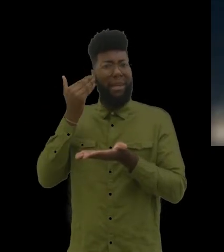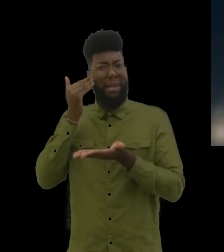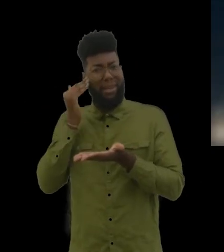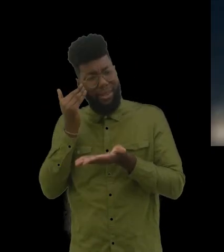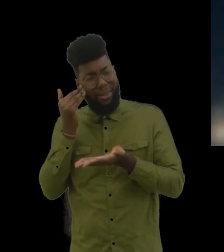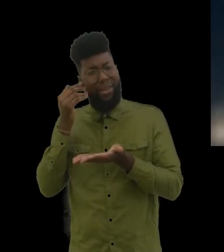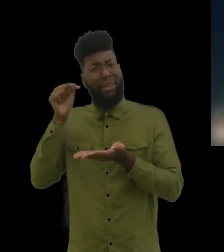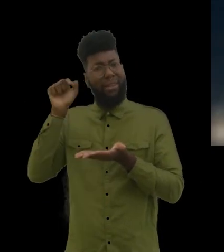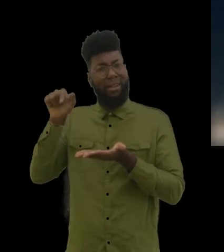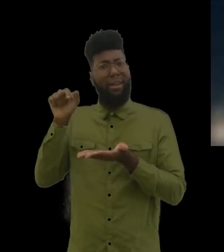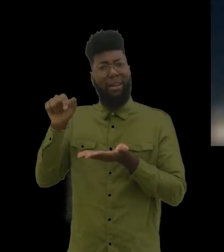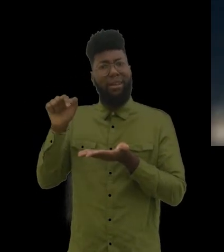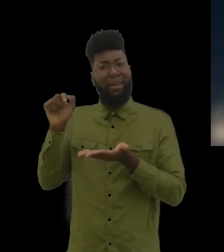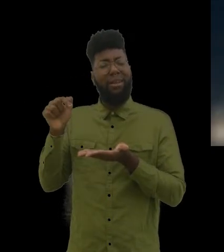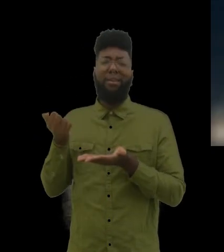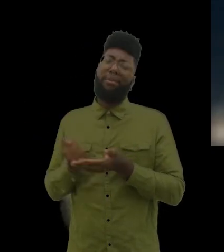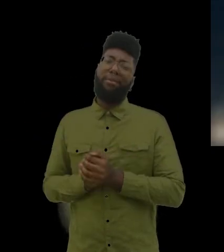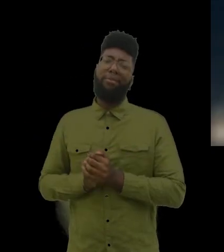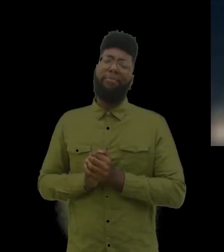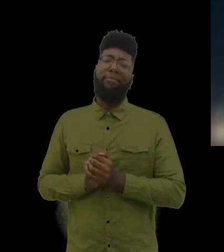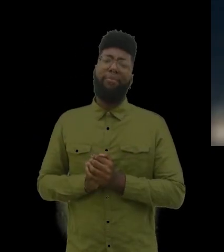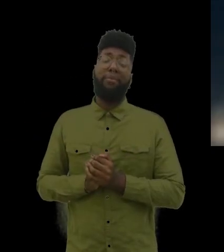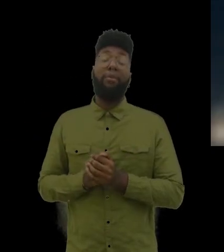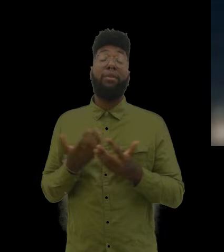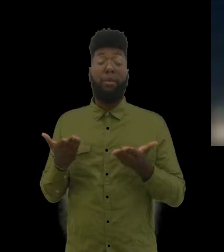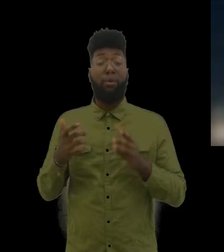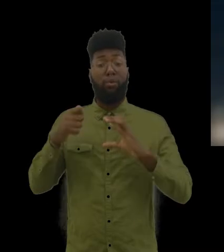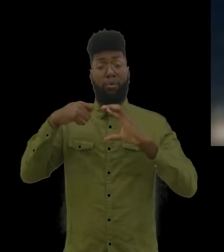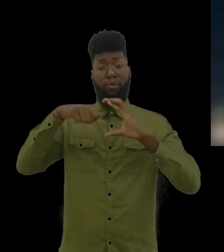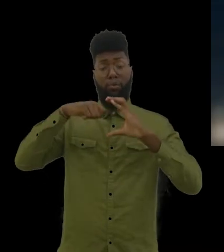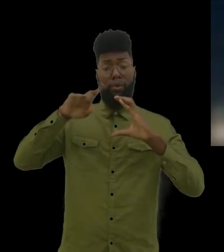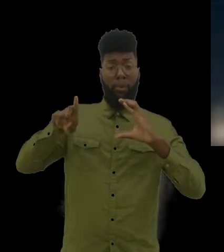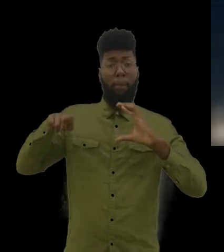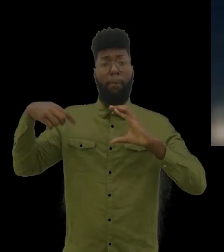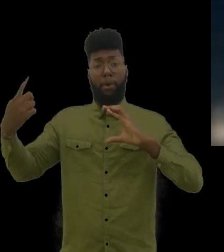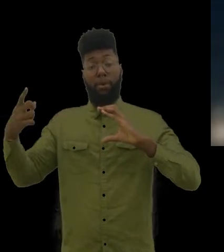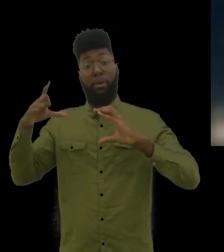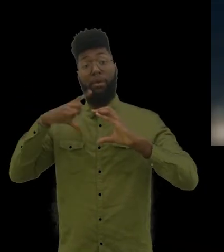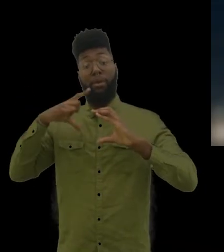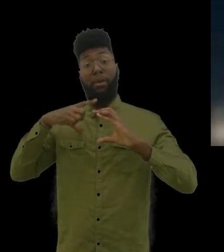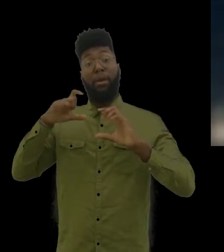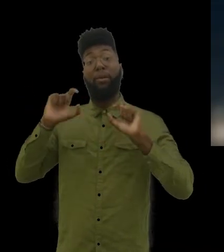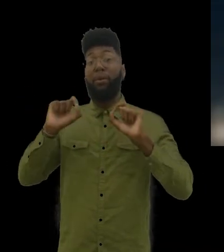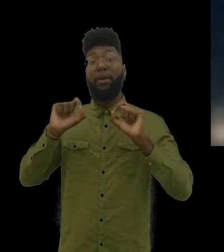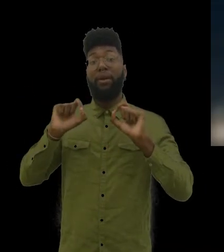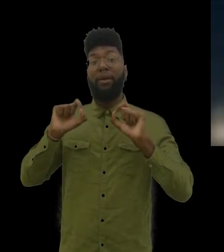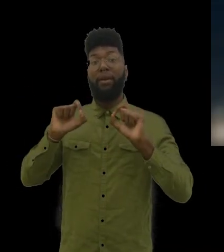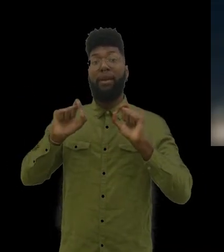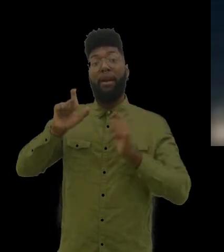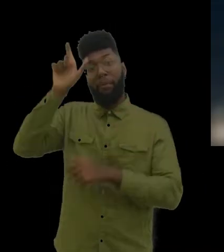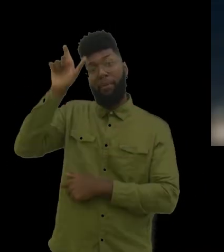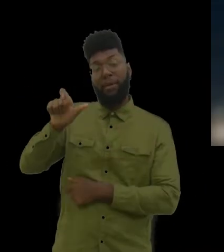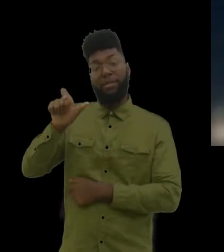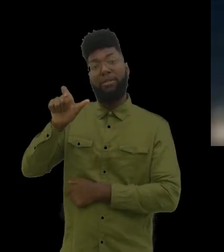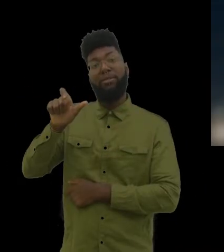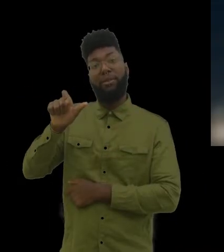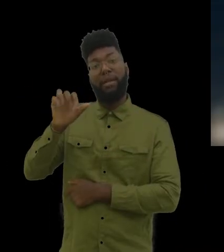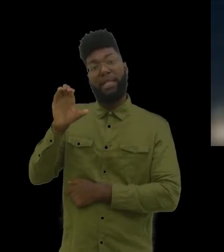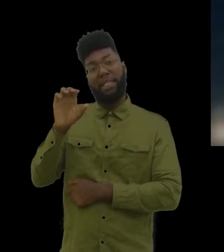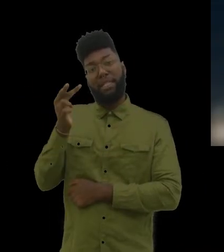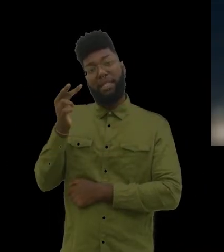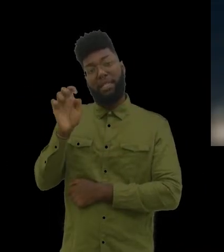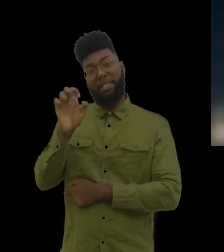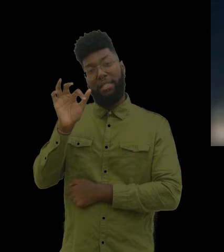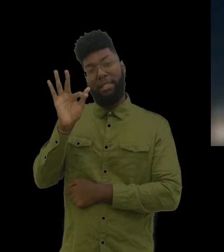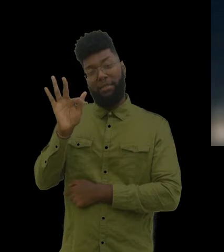E nós vamos ter aqui, no próximo episódio, a presença do chefe Mamadou. Ai, legal, né?